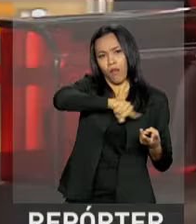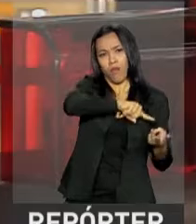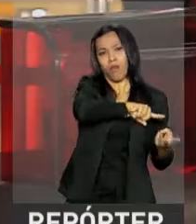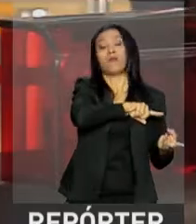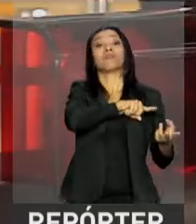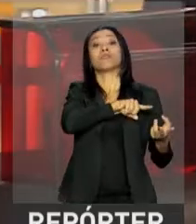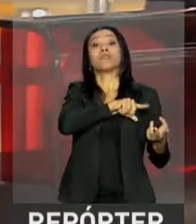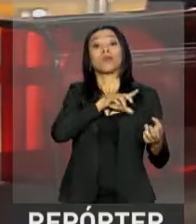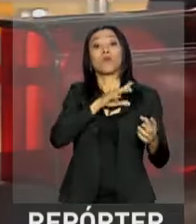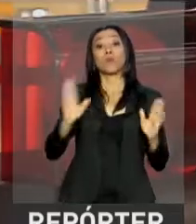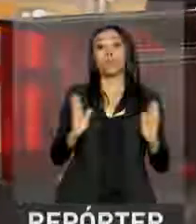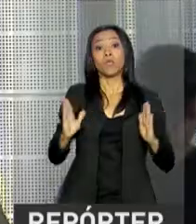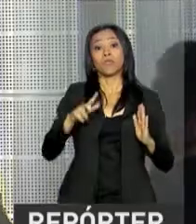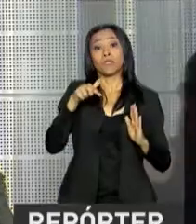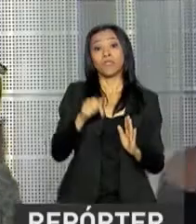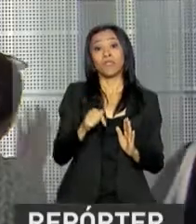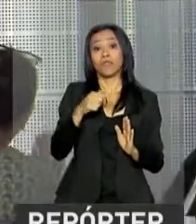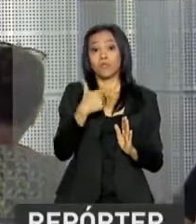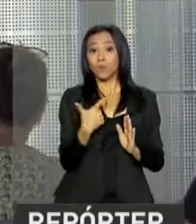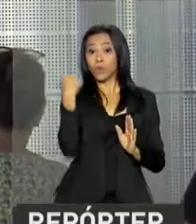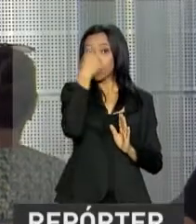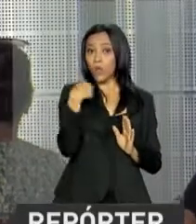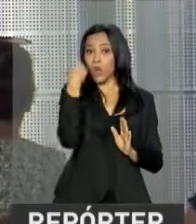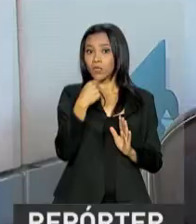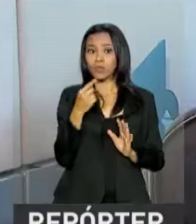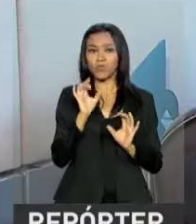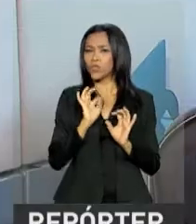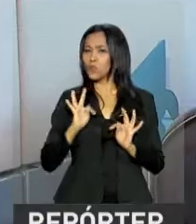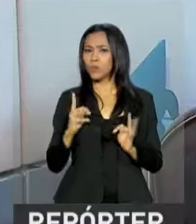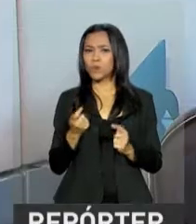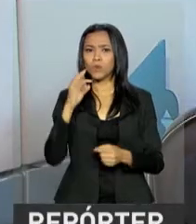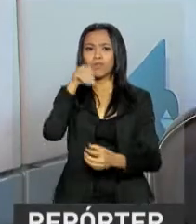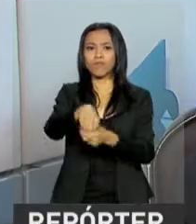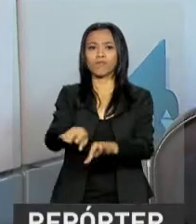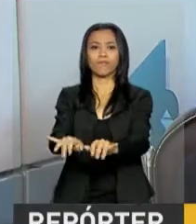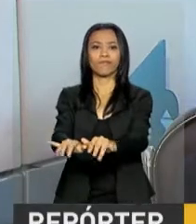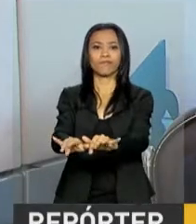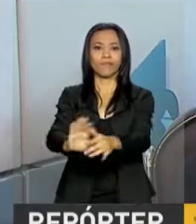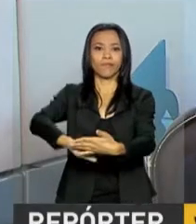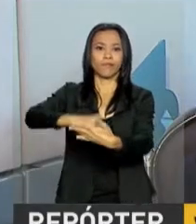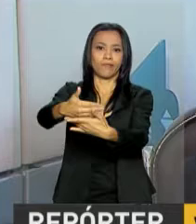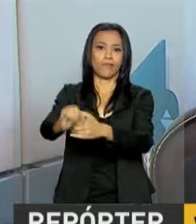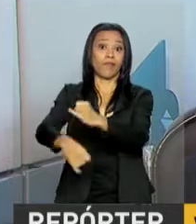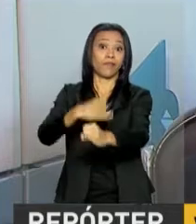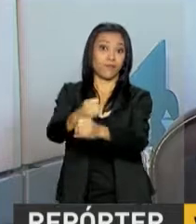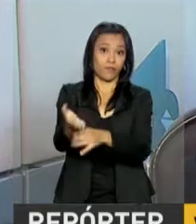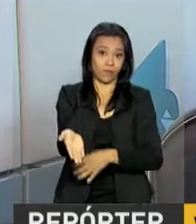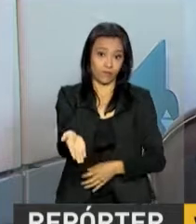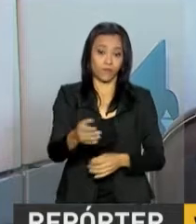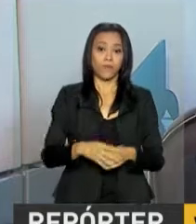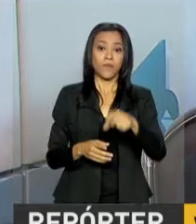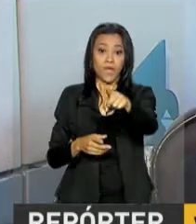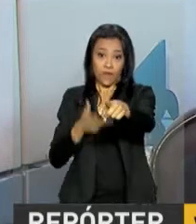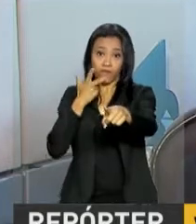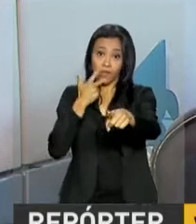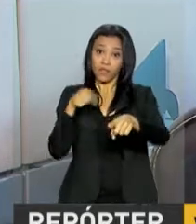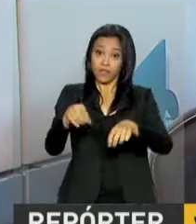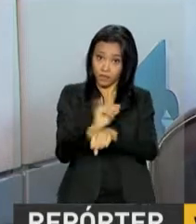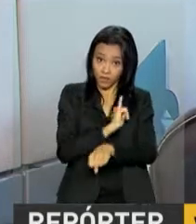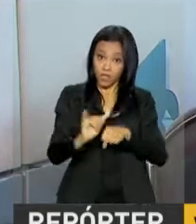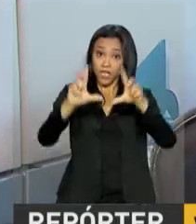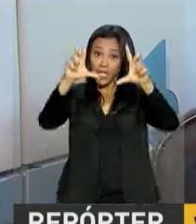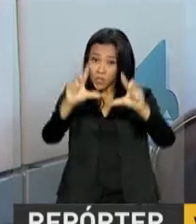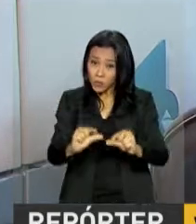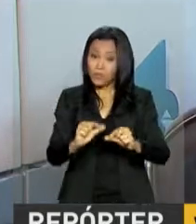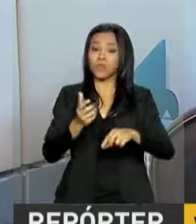em 72 horas, de maneira eletrônica. Esses vistos eletrônicos aumentaram em perto de 50% a concessão de vistos